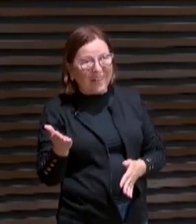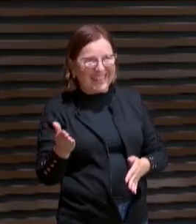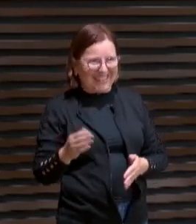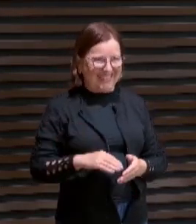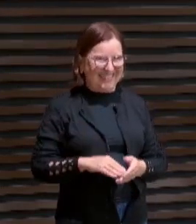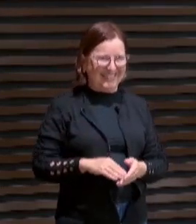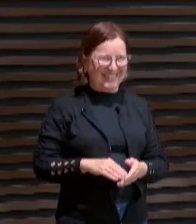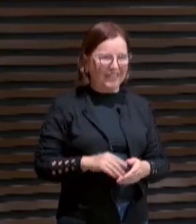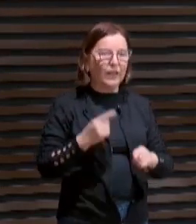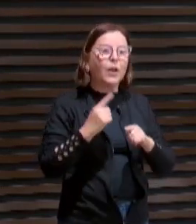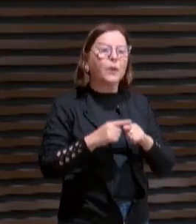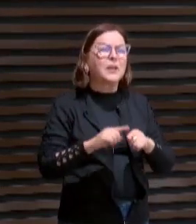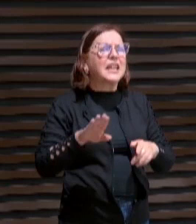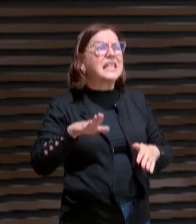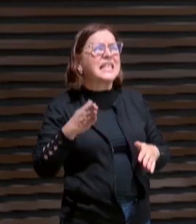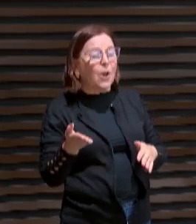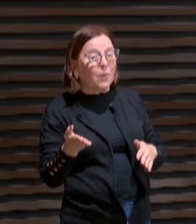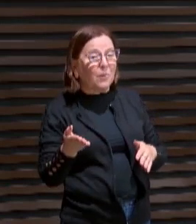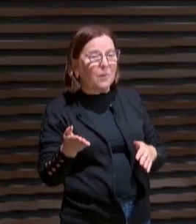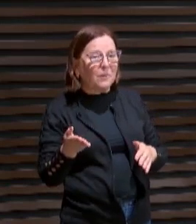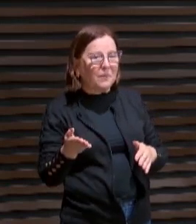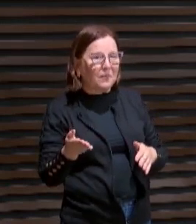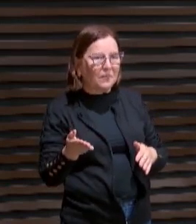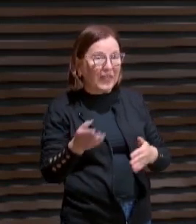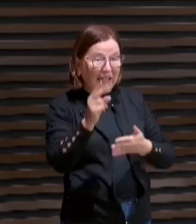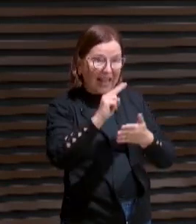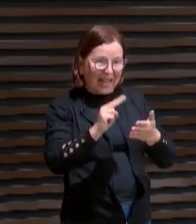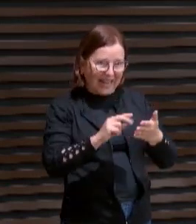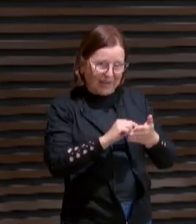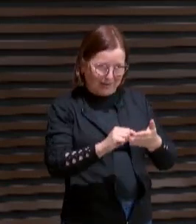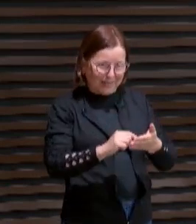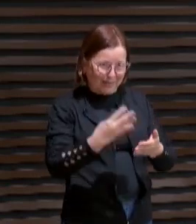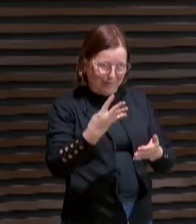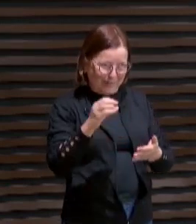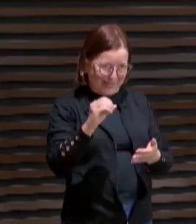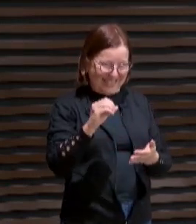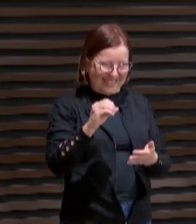por que então? Volta para o 40.